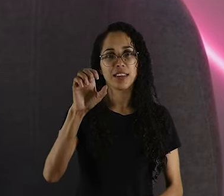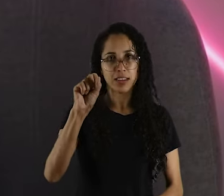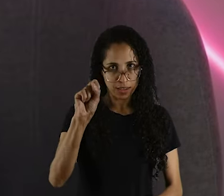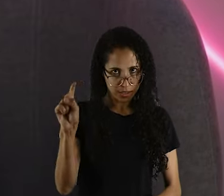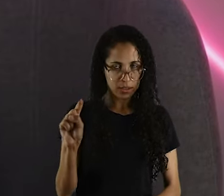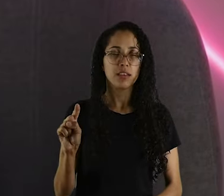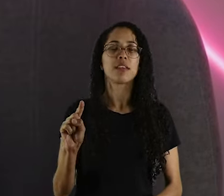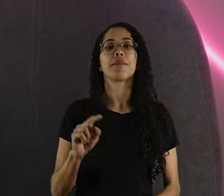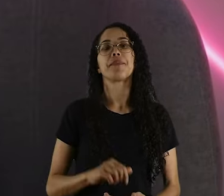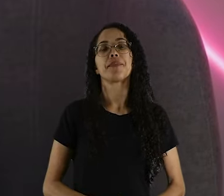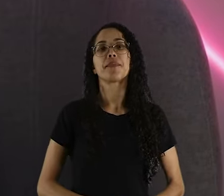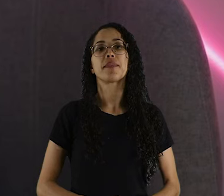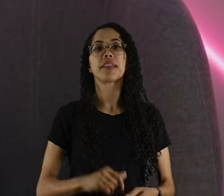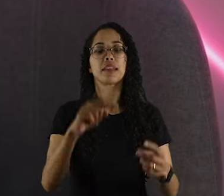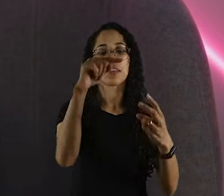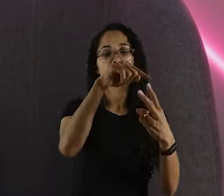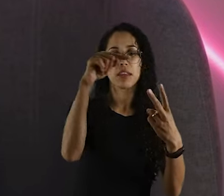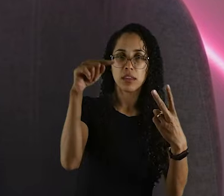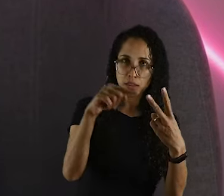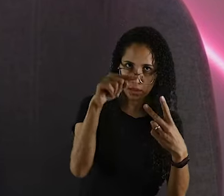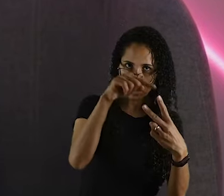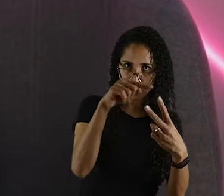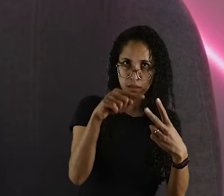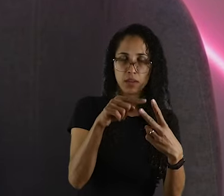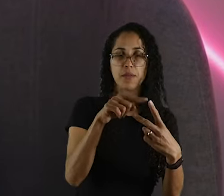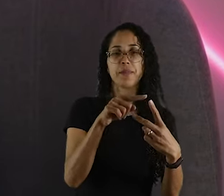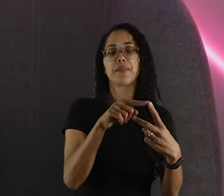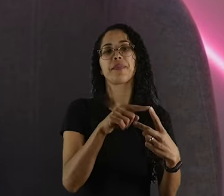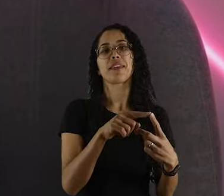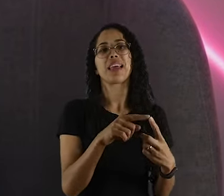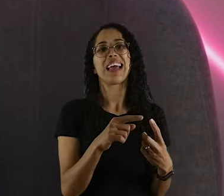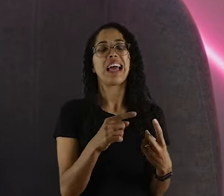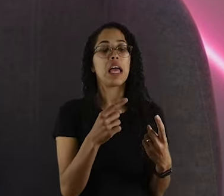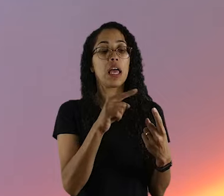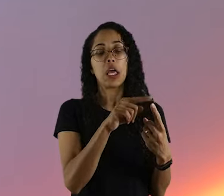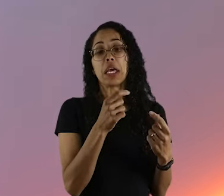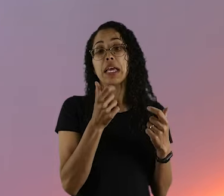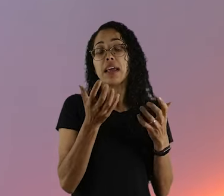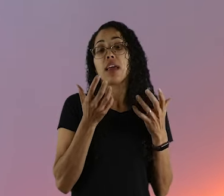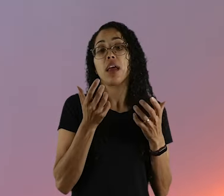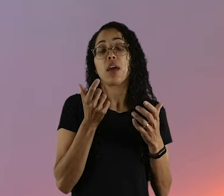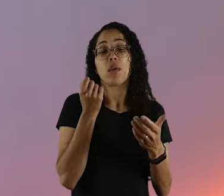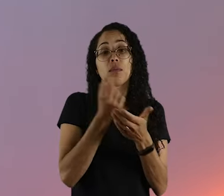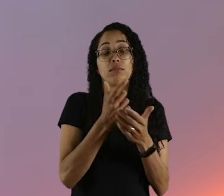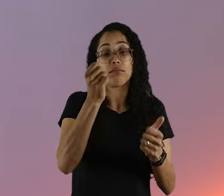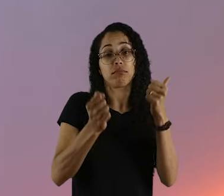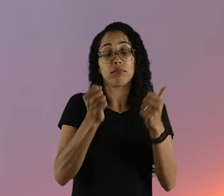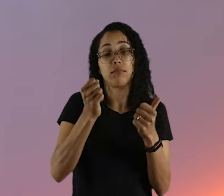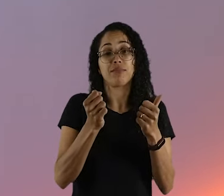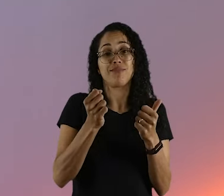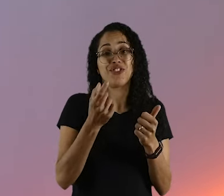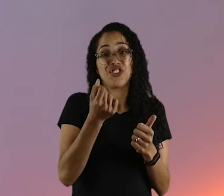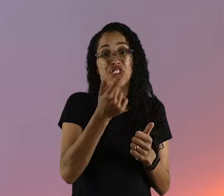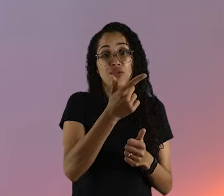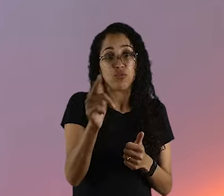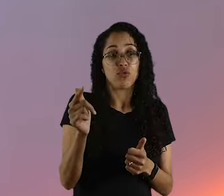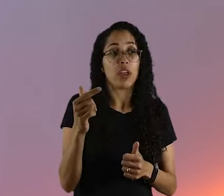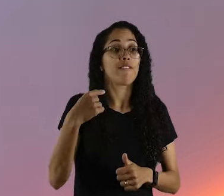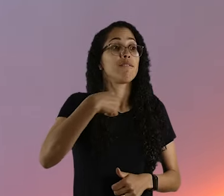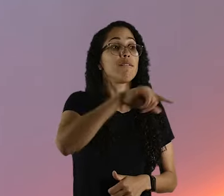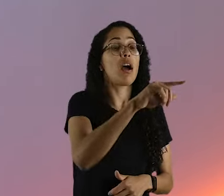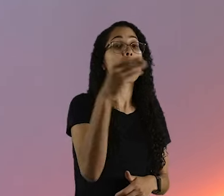você. É aquela que você quer comprar um carro, não tem o capital, vai no banco, você vai, em vez de pagar um carro, você vai pagar um carro e